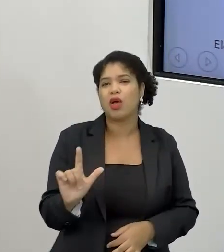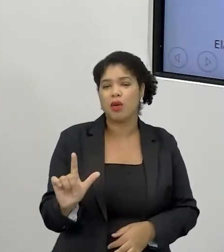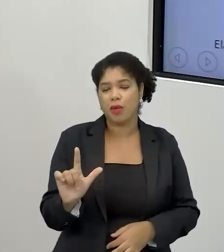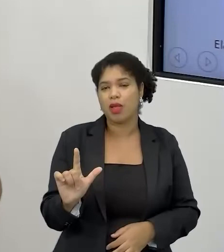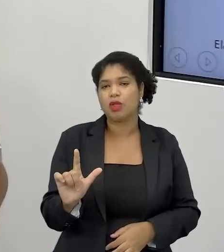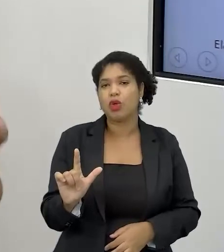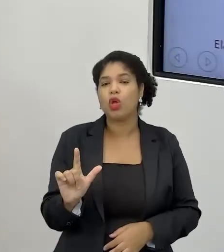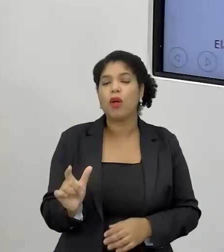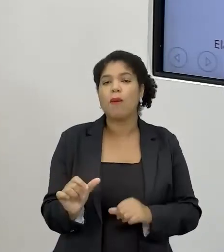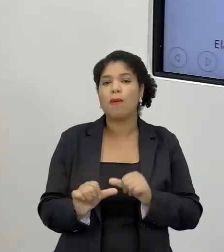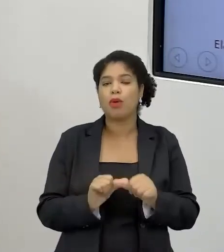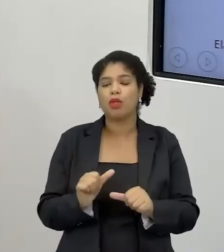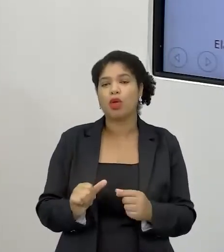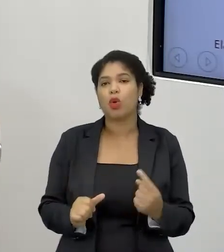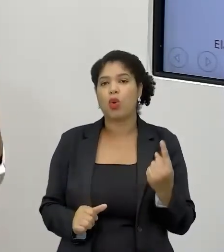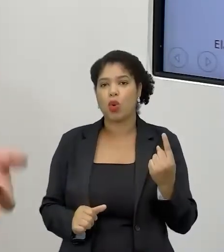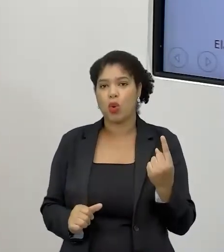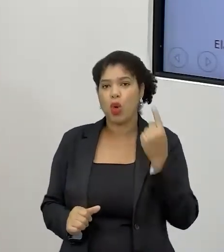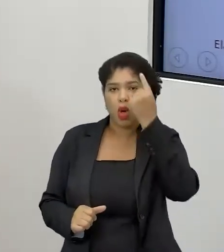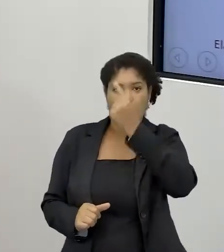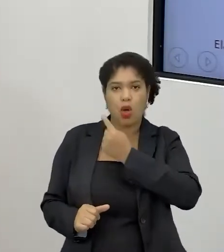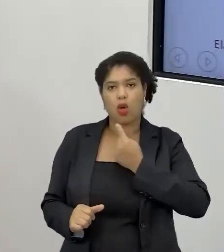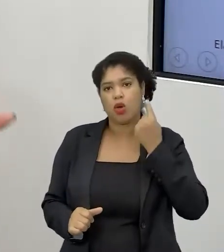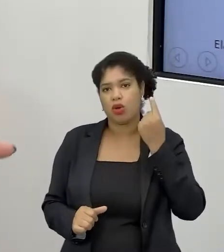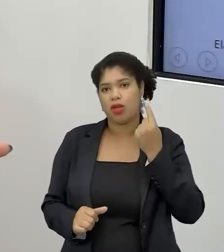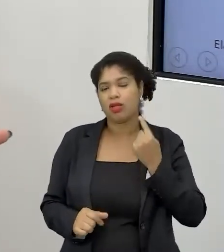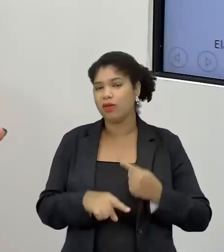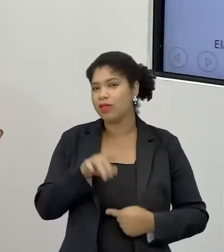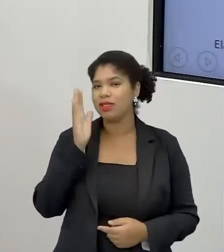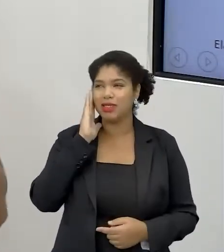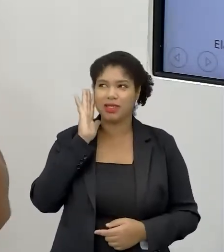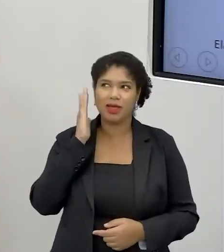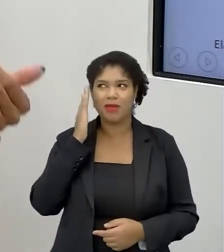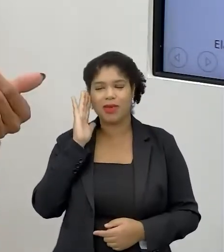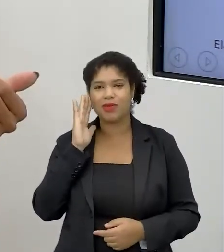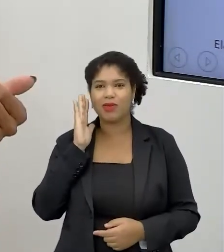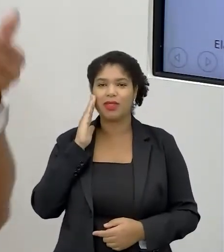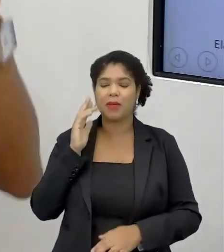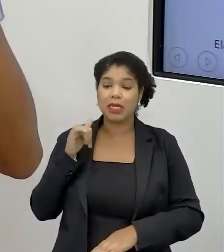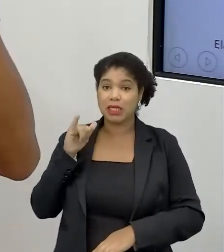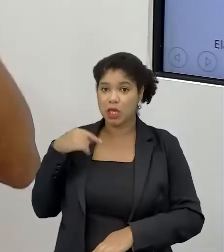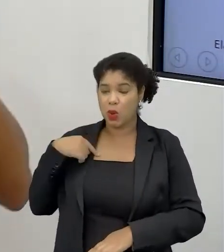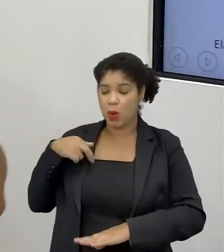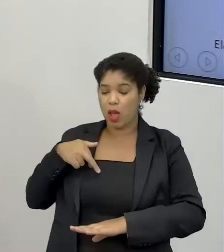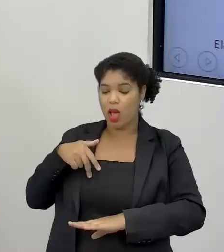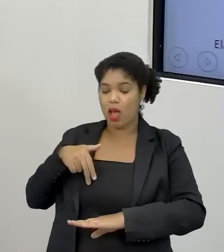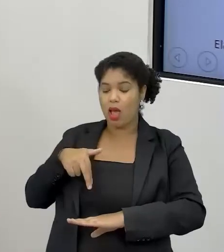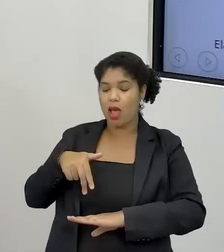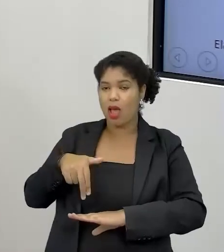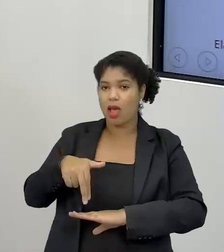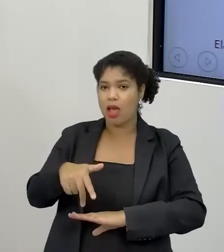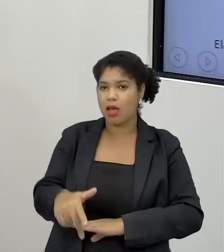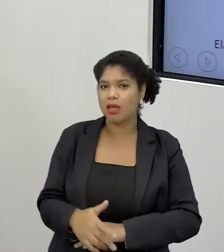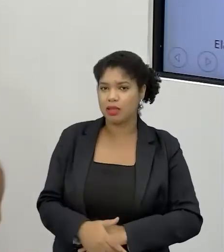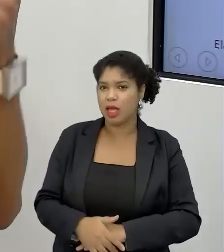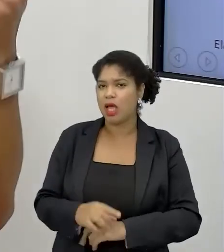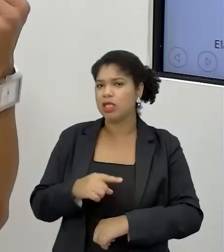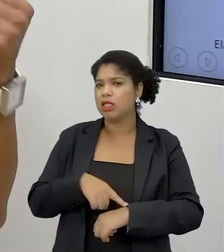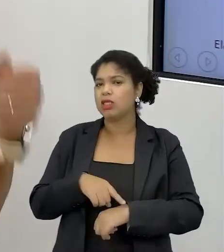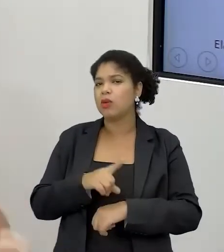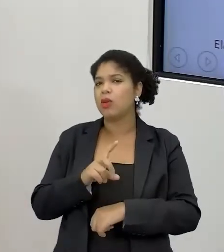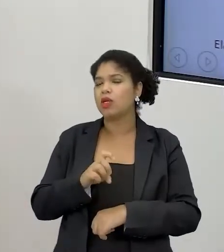ele tiver andado meia hora, 20 minutos, 15 segundos, sei lá. Tá certo? É só fazer usando as unidades de medidas